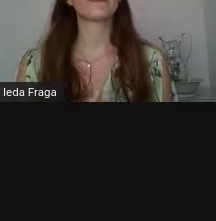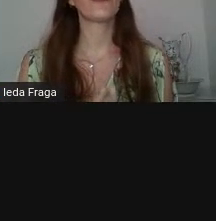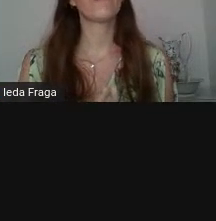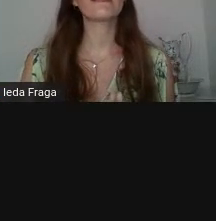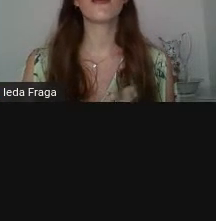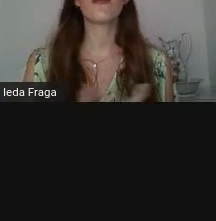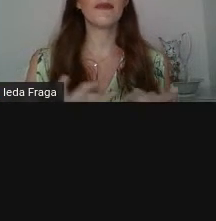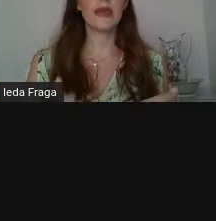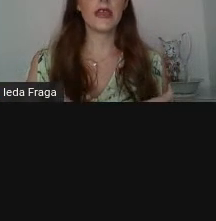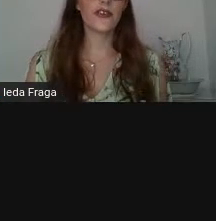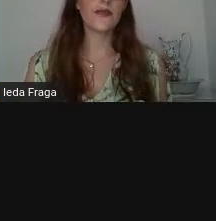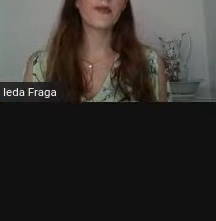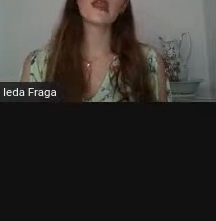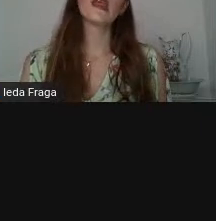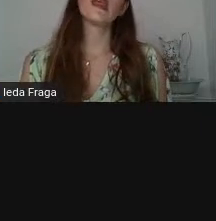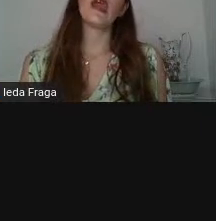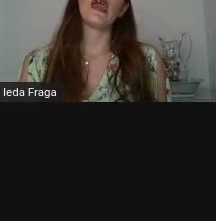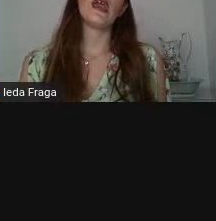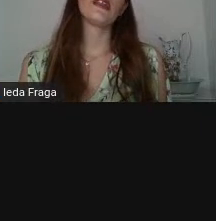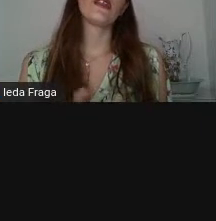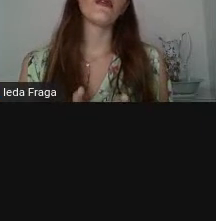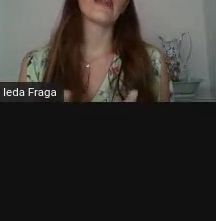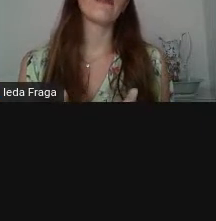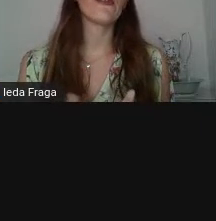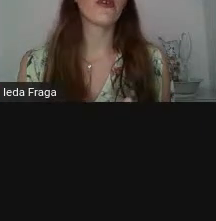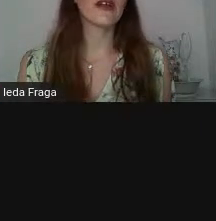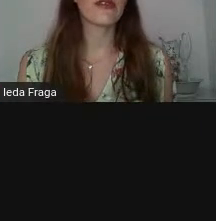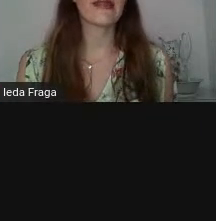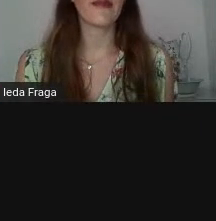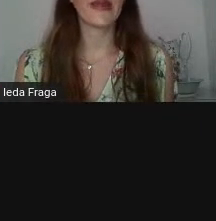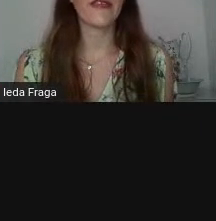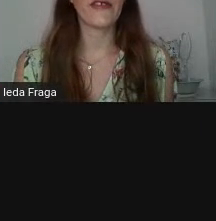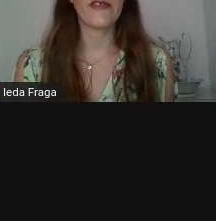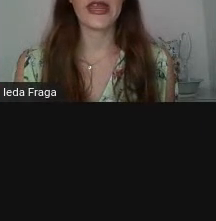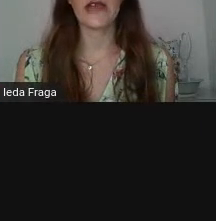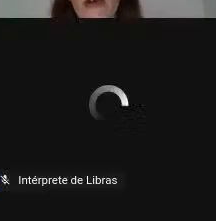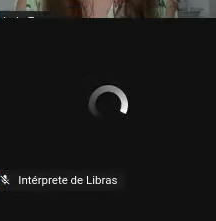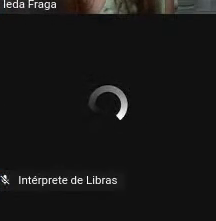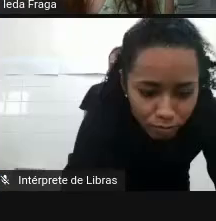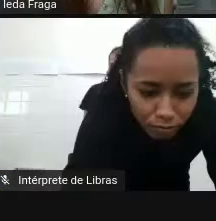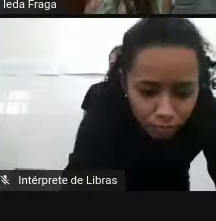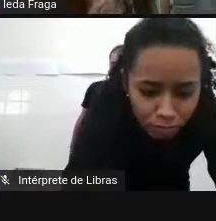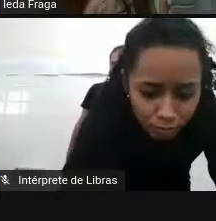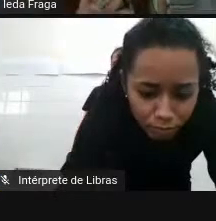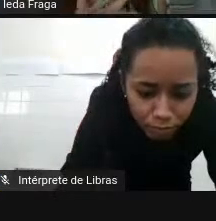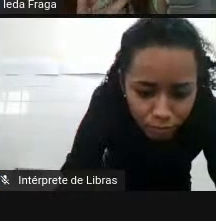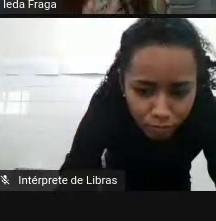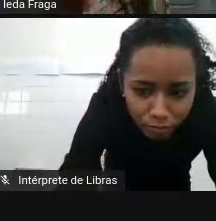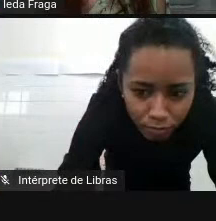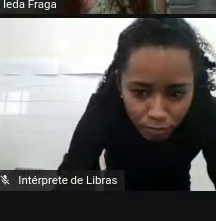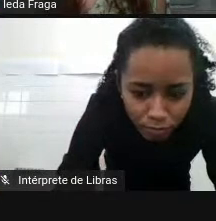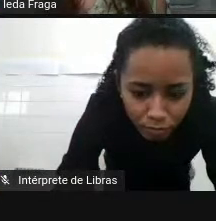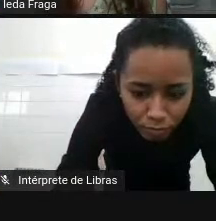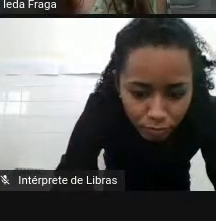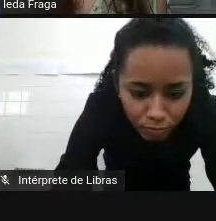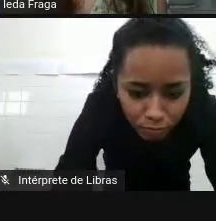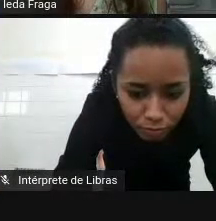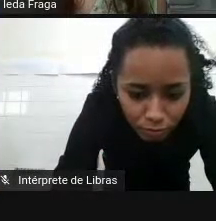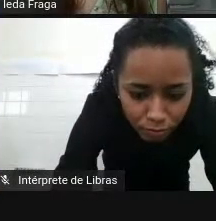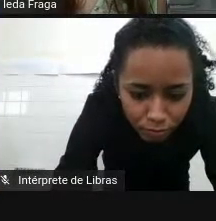o projeto de inovação PIBIT, intitulado É Jogando que se Aprende a Viver em Igualdade, Construção de